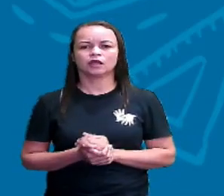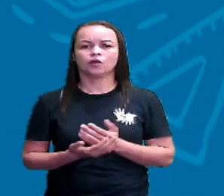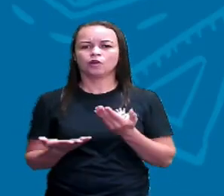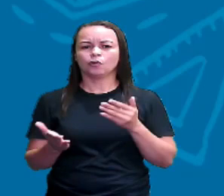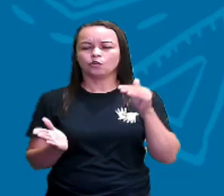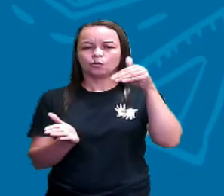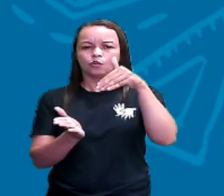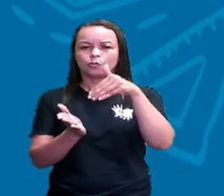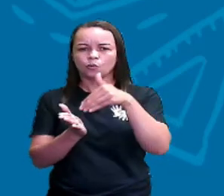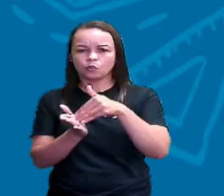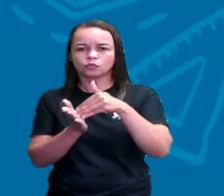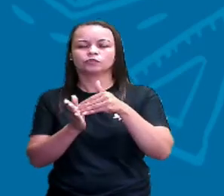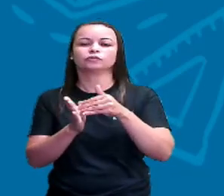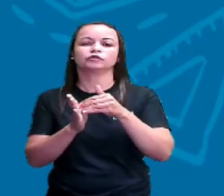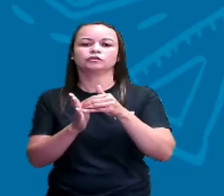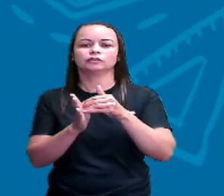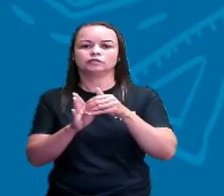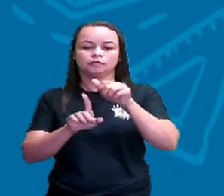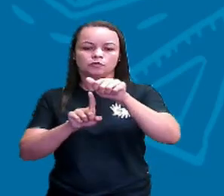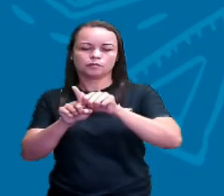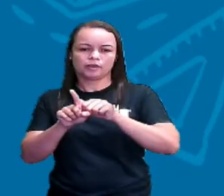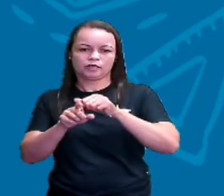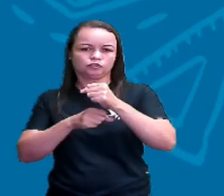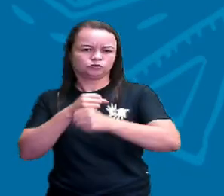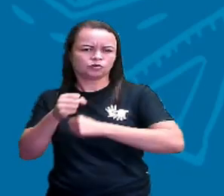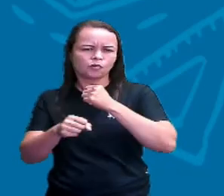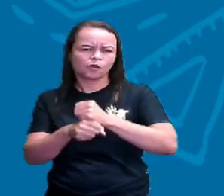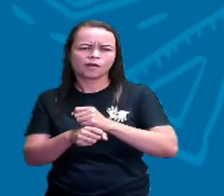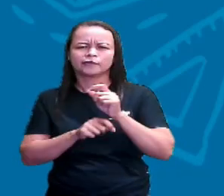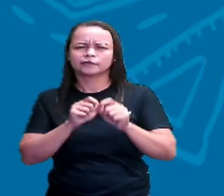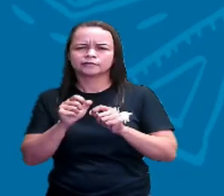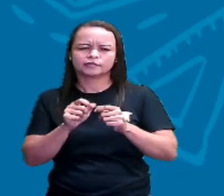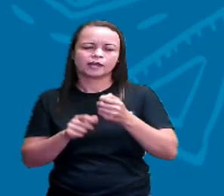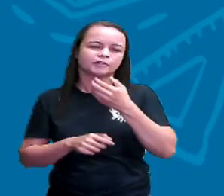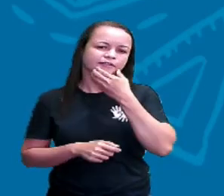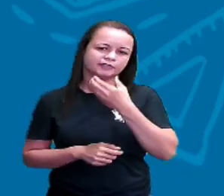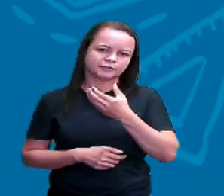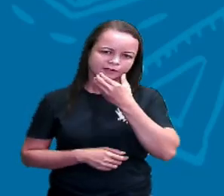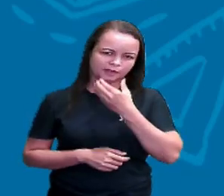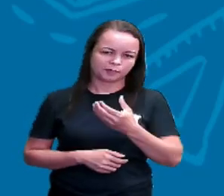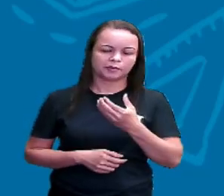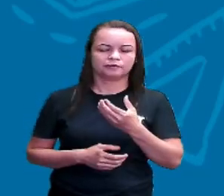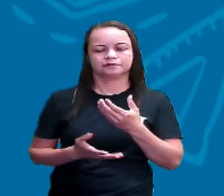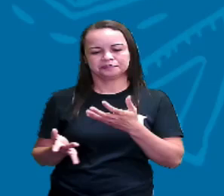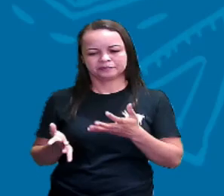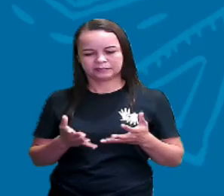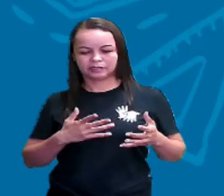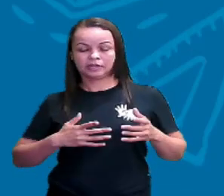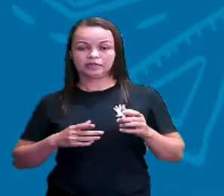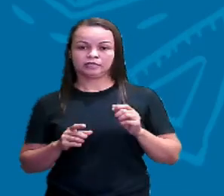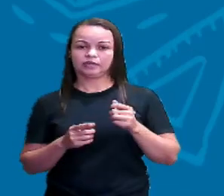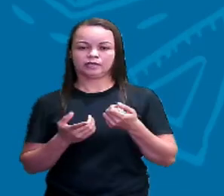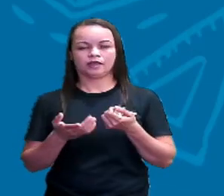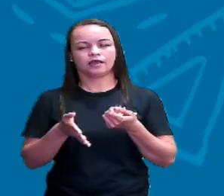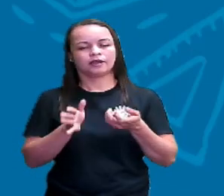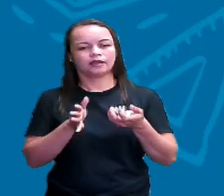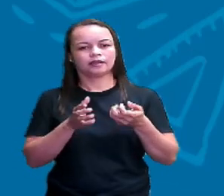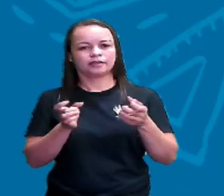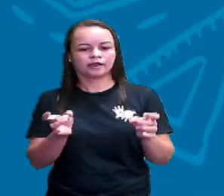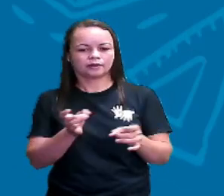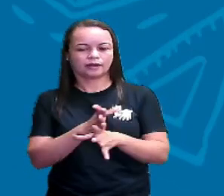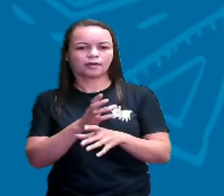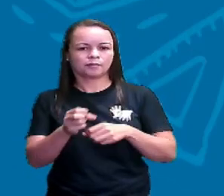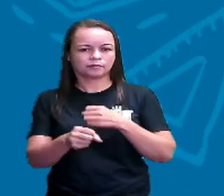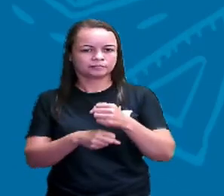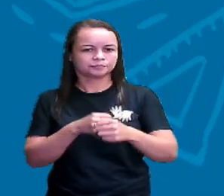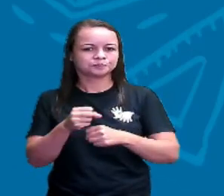mês do ano? Qual é o último mês do ano? Dezembro, que é o mês 12, é o mês que acaba o ano. E qual